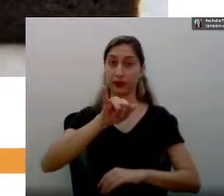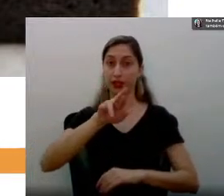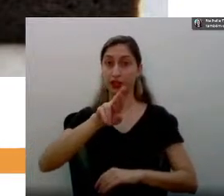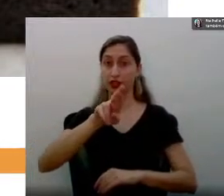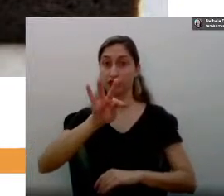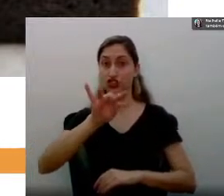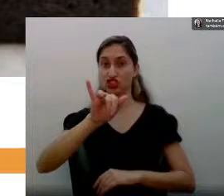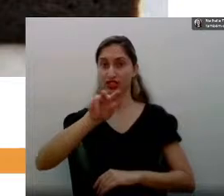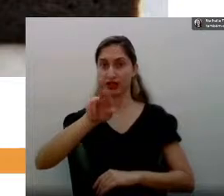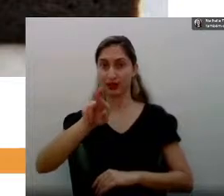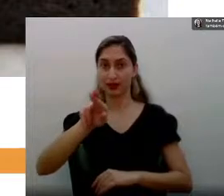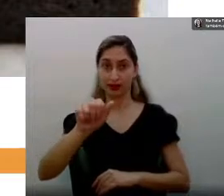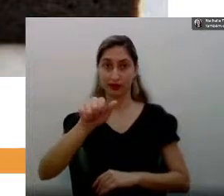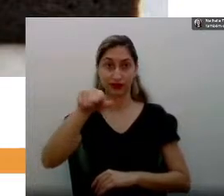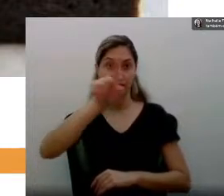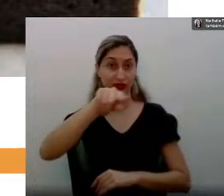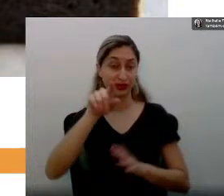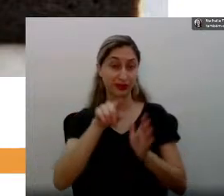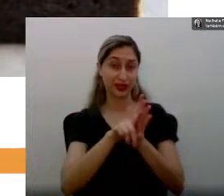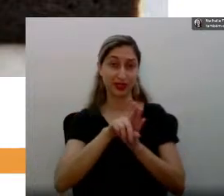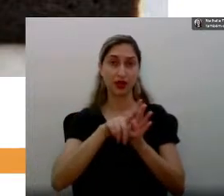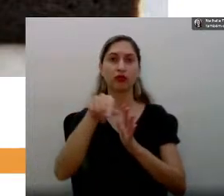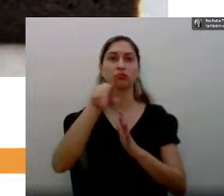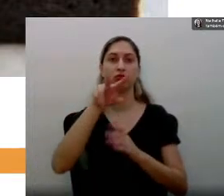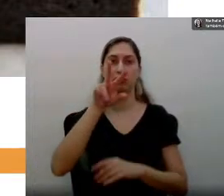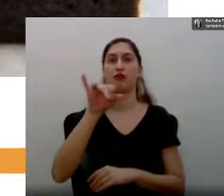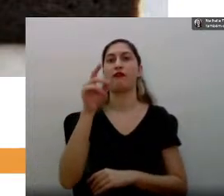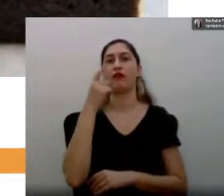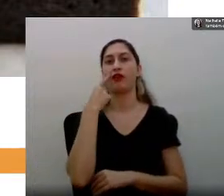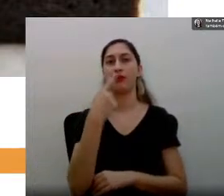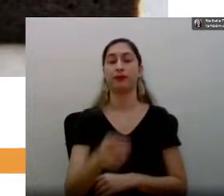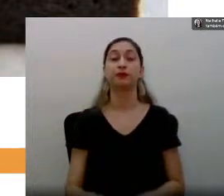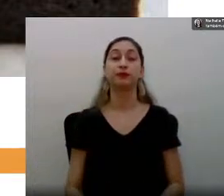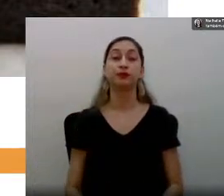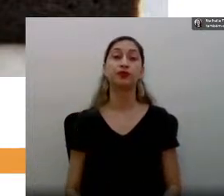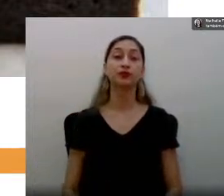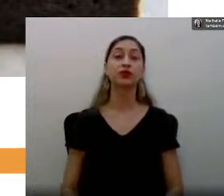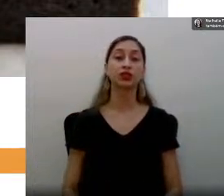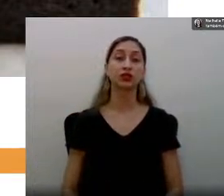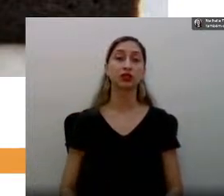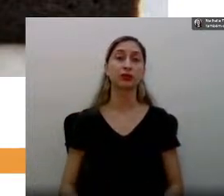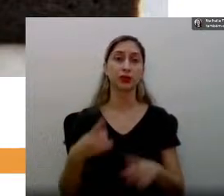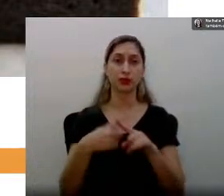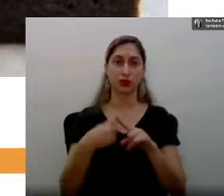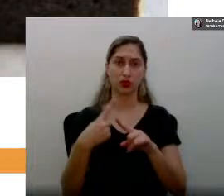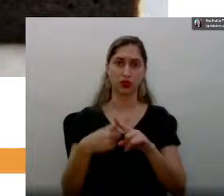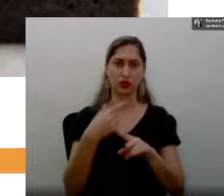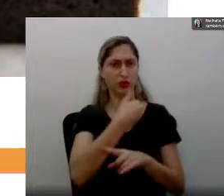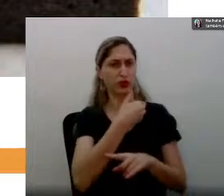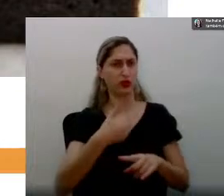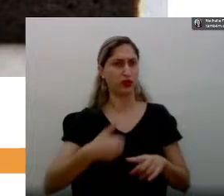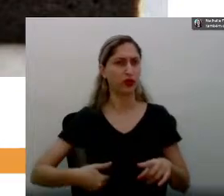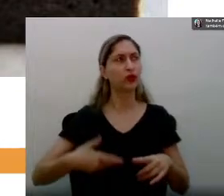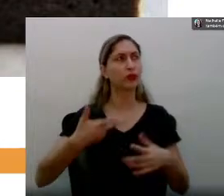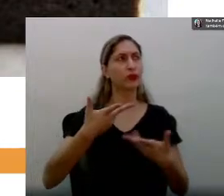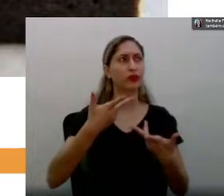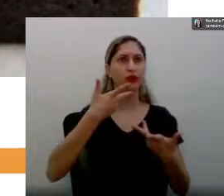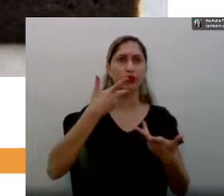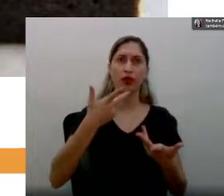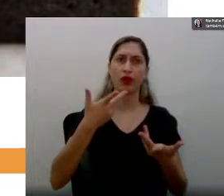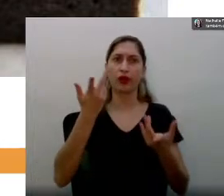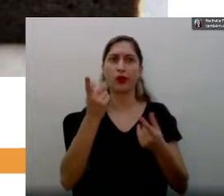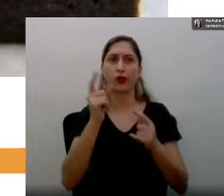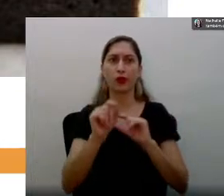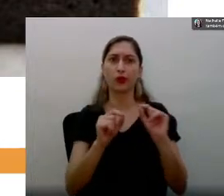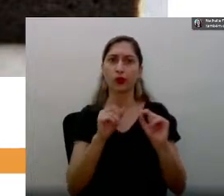e o estado não é tipo assim o governador ele falou assim Ah pois caiu era o meteorito tá então a única pessoa que